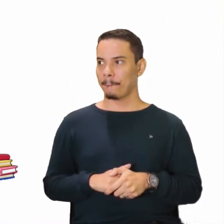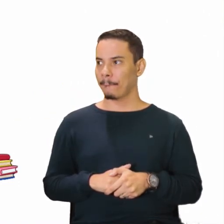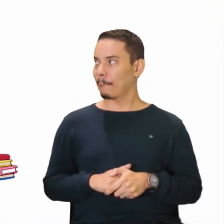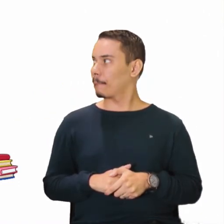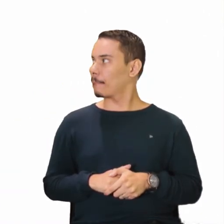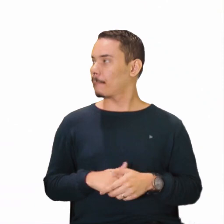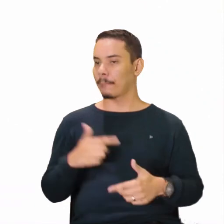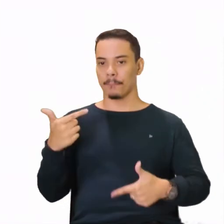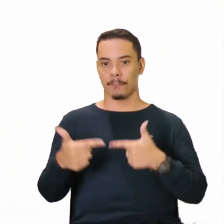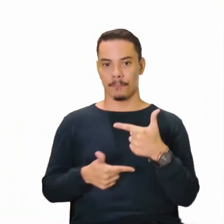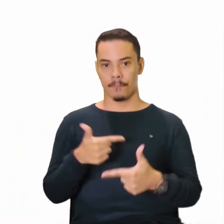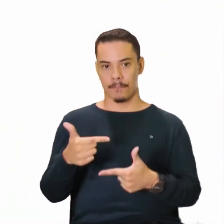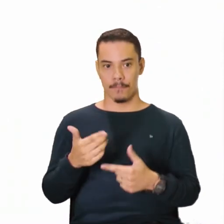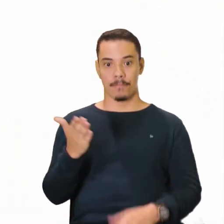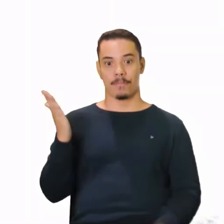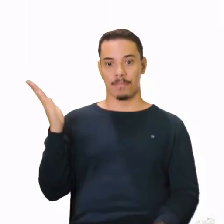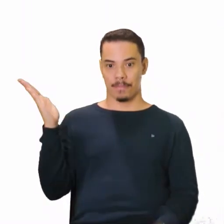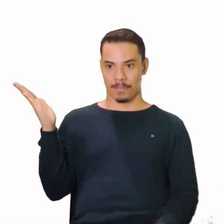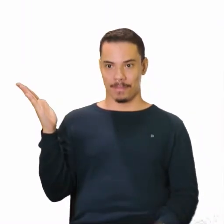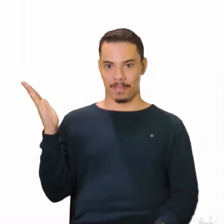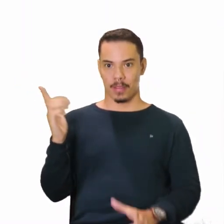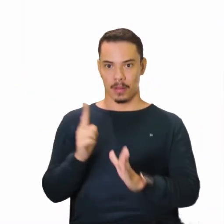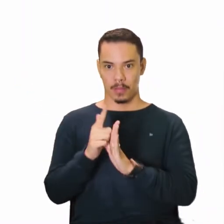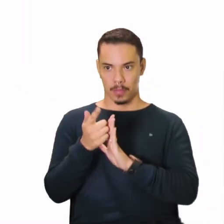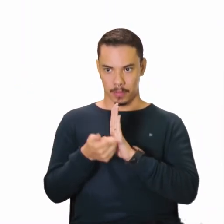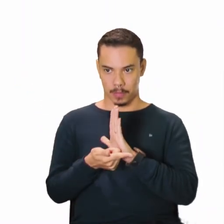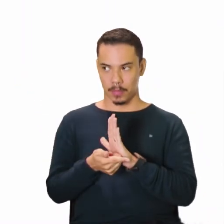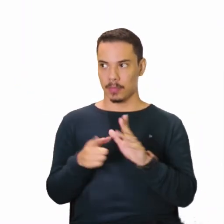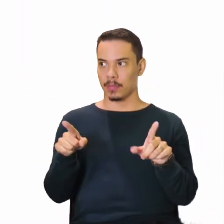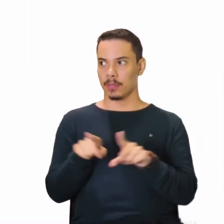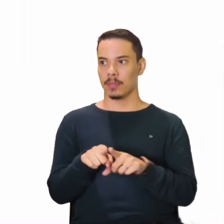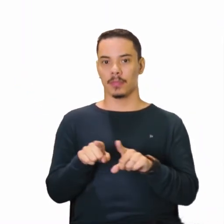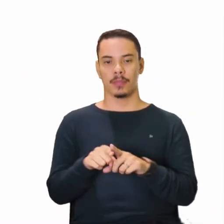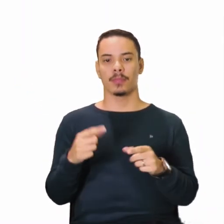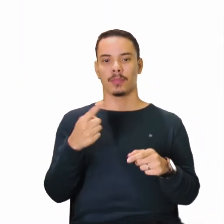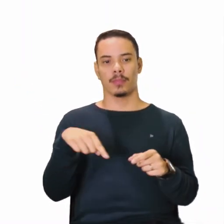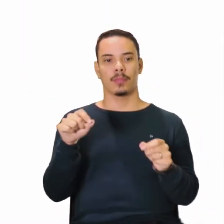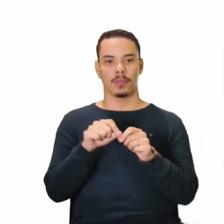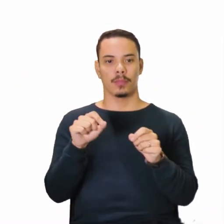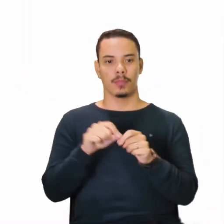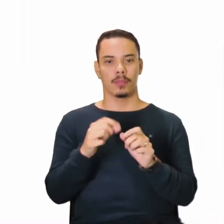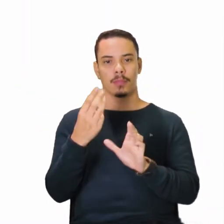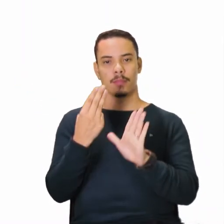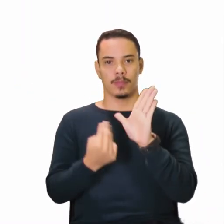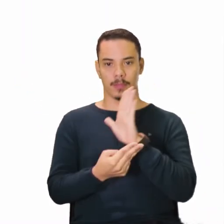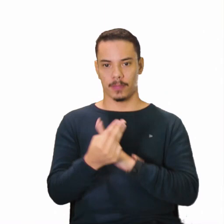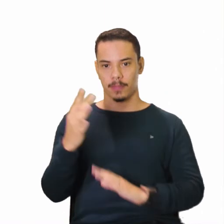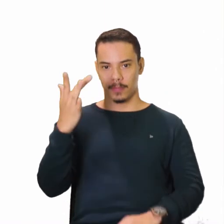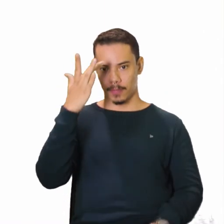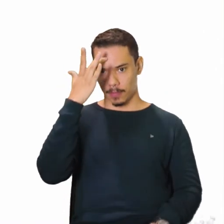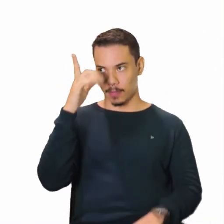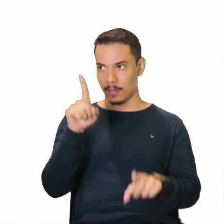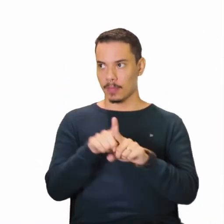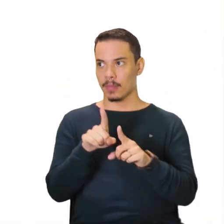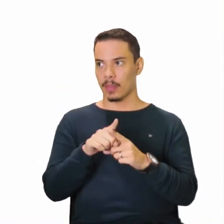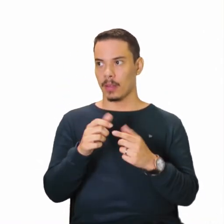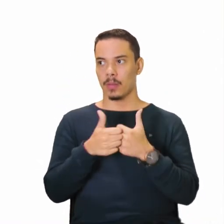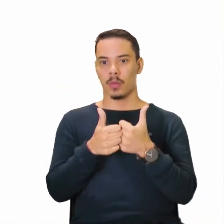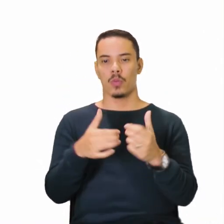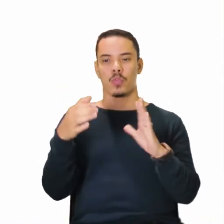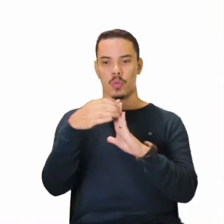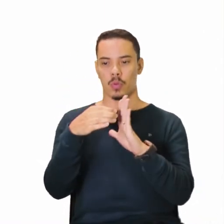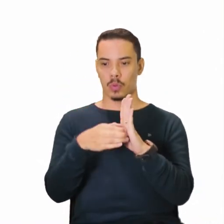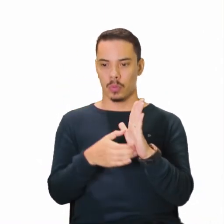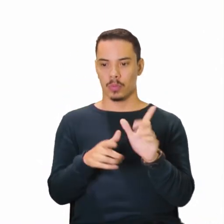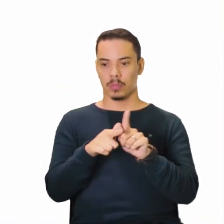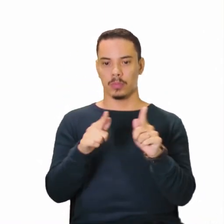um trabalhando gênero agora, beleza? Em que você vai fazer um mapa conceitual com as classes